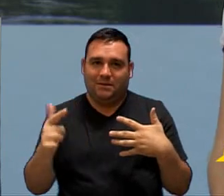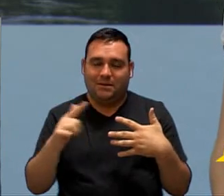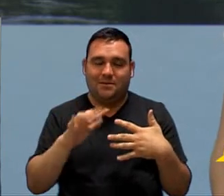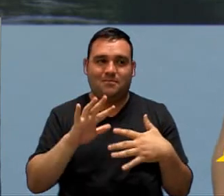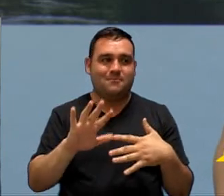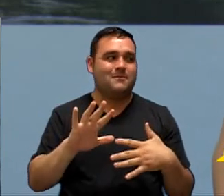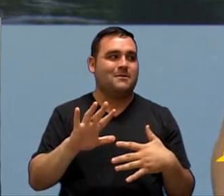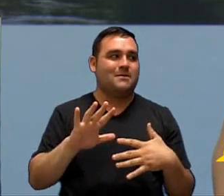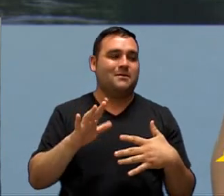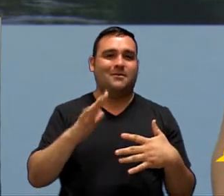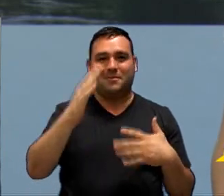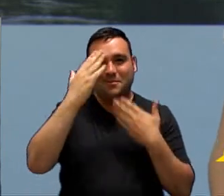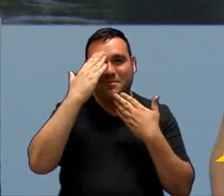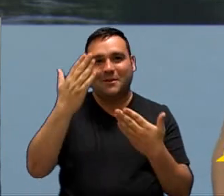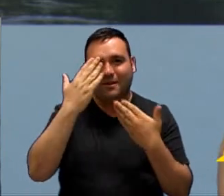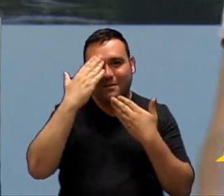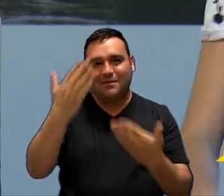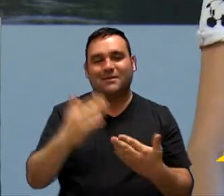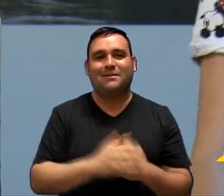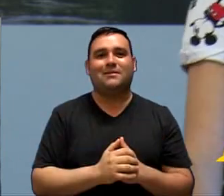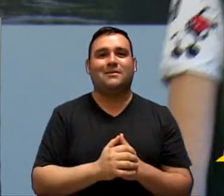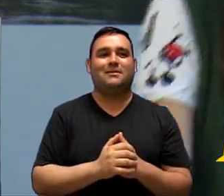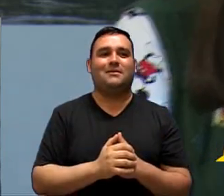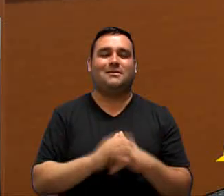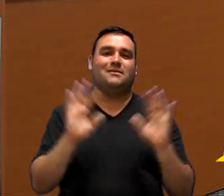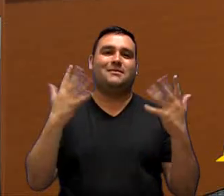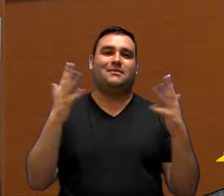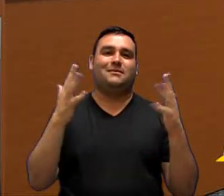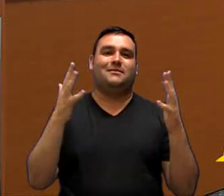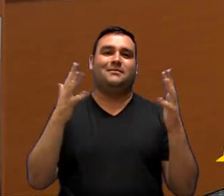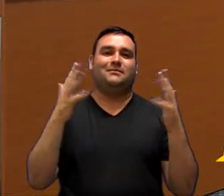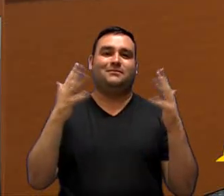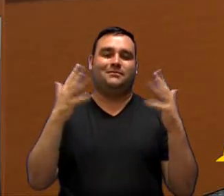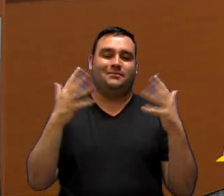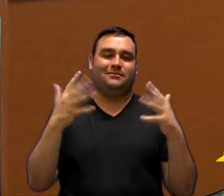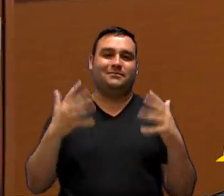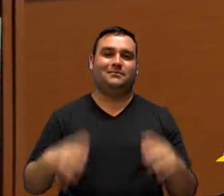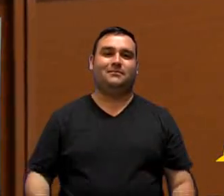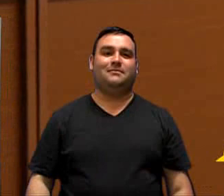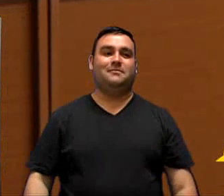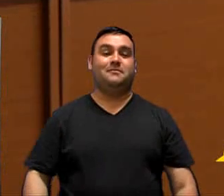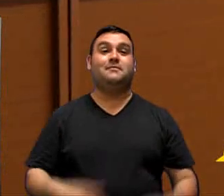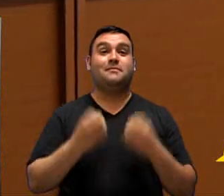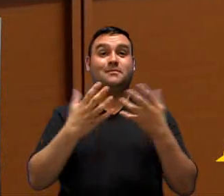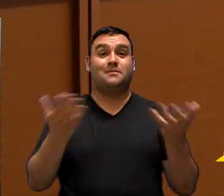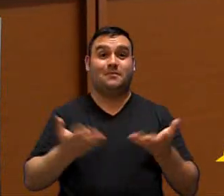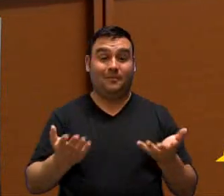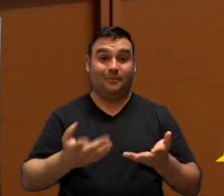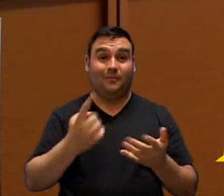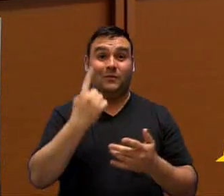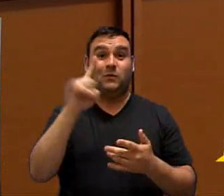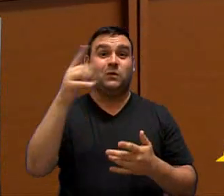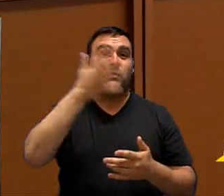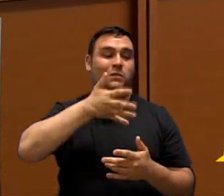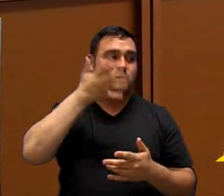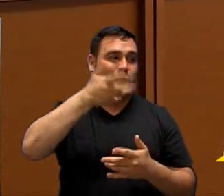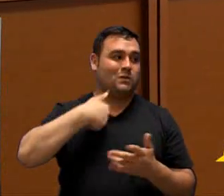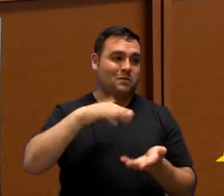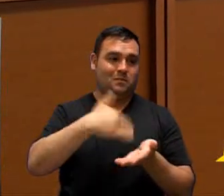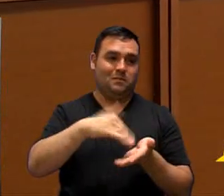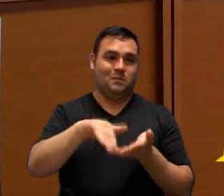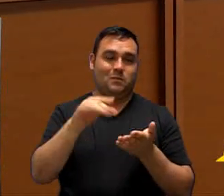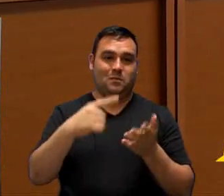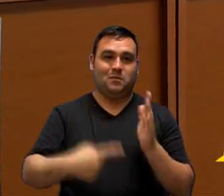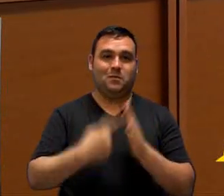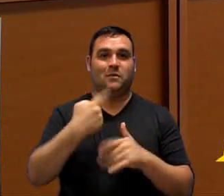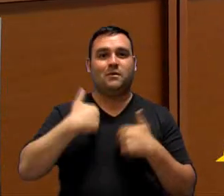obrigada por tudo. Bom, agora com a minha última fala como primeiro